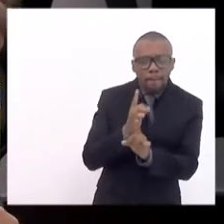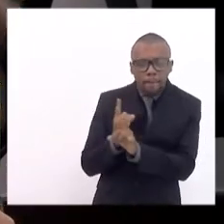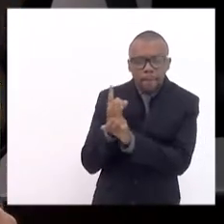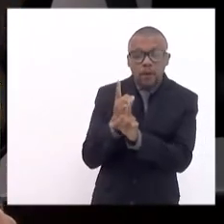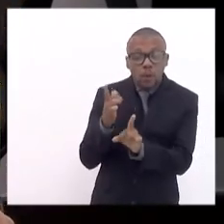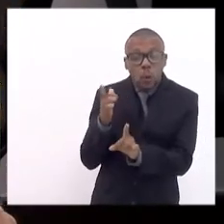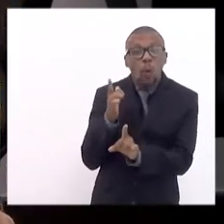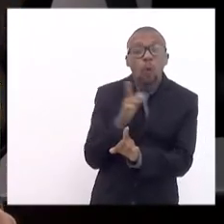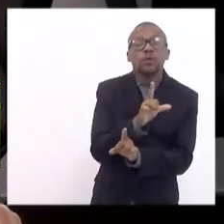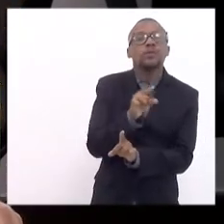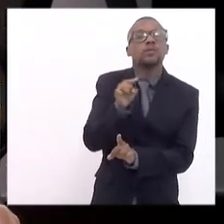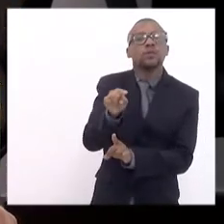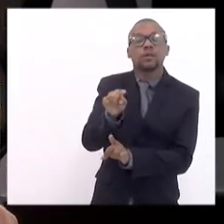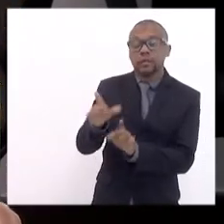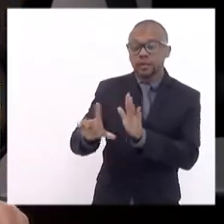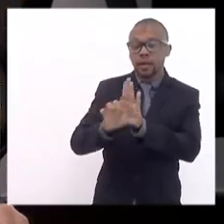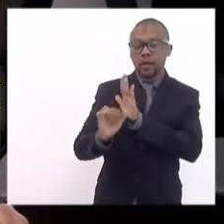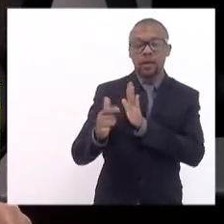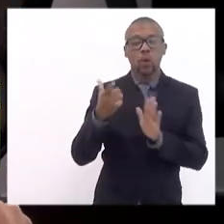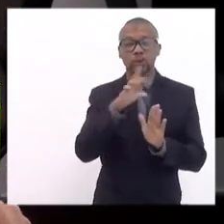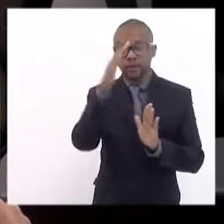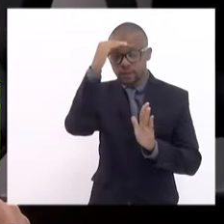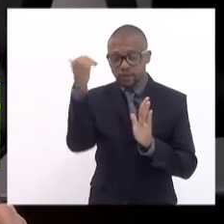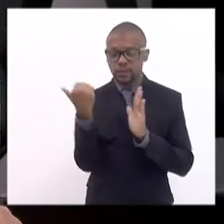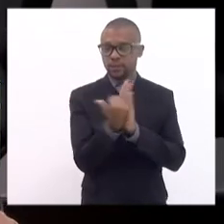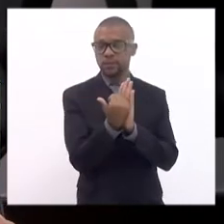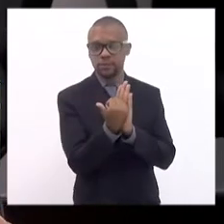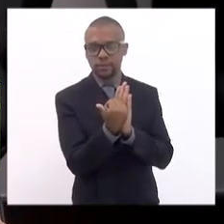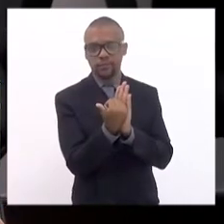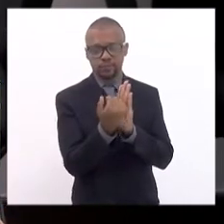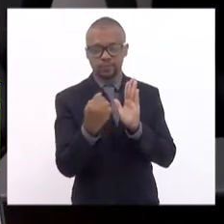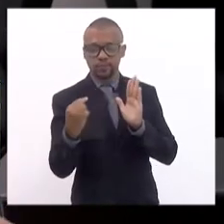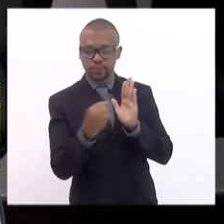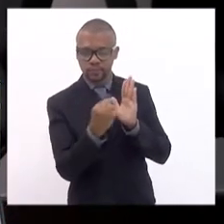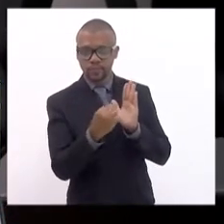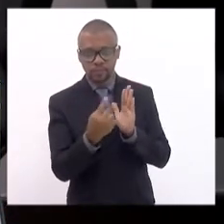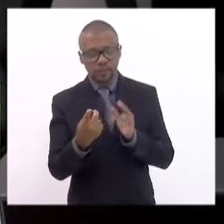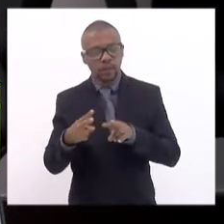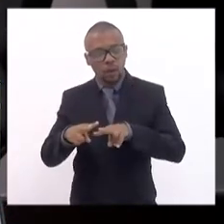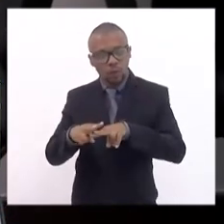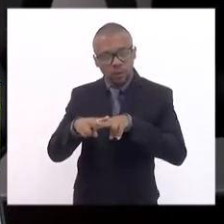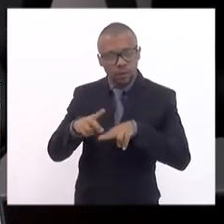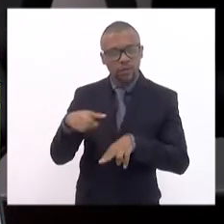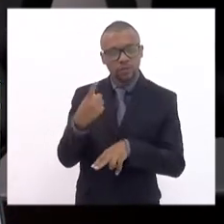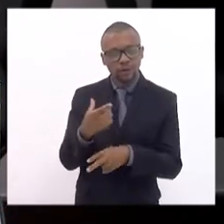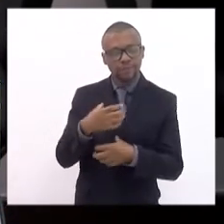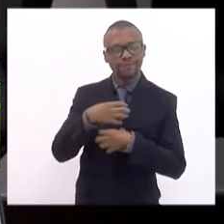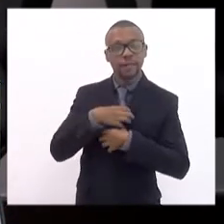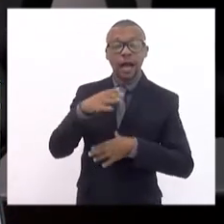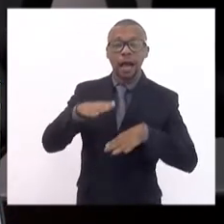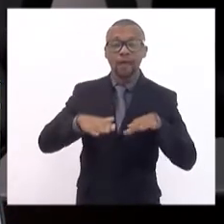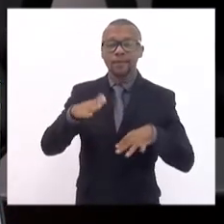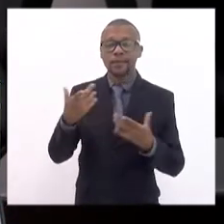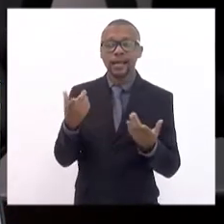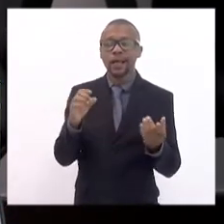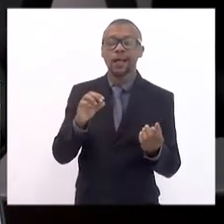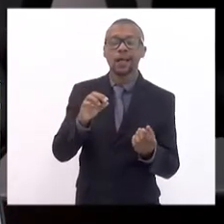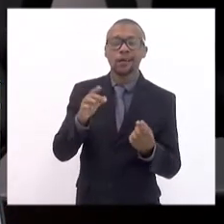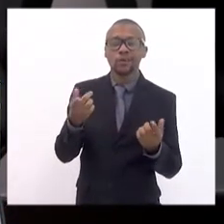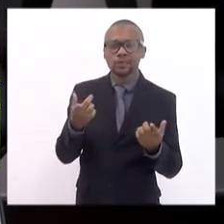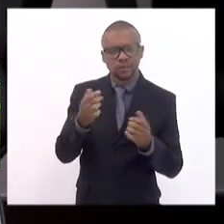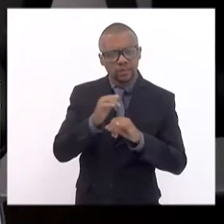Exato. Tá? E é nesse sentido que se deve interpretar a nossa atuação. Ela é muitas vezes antipática quando diz que é